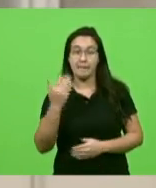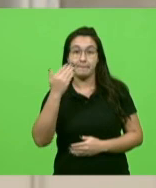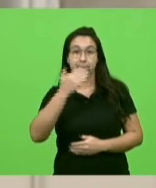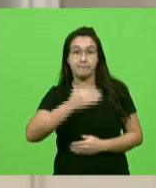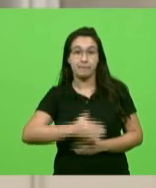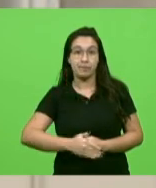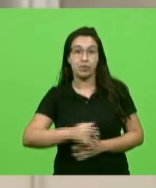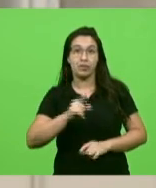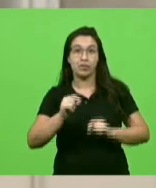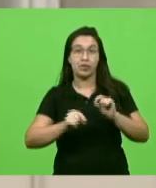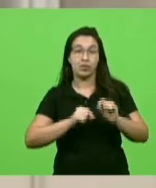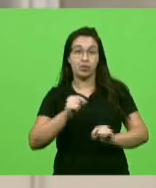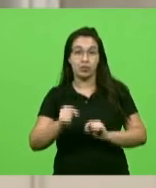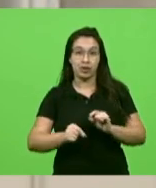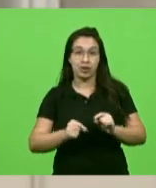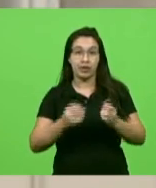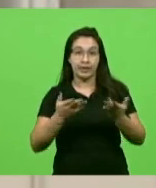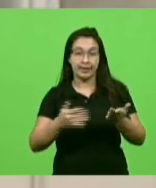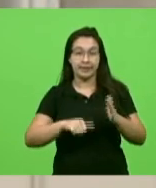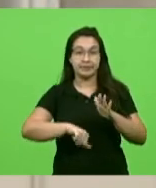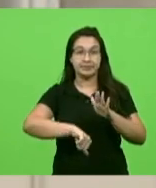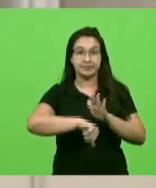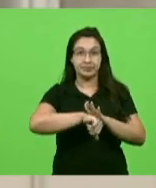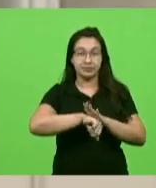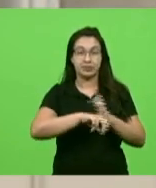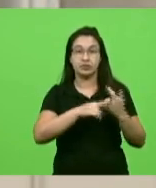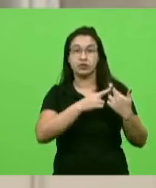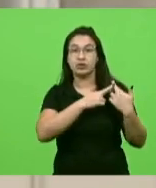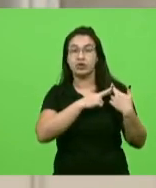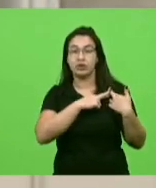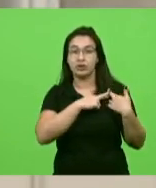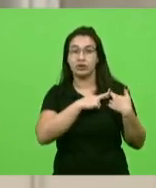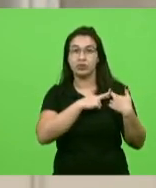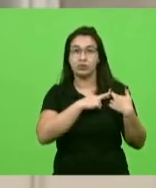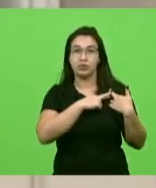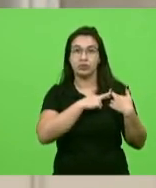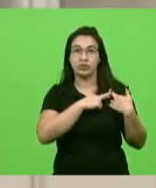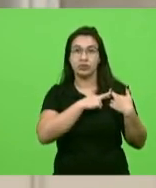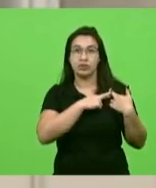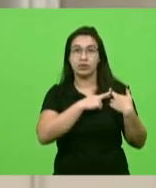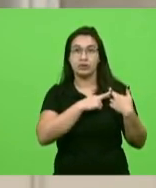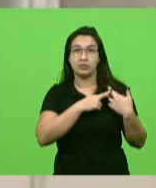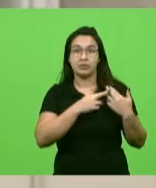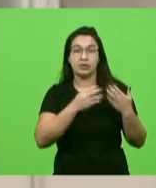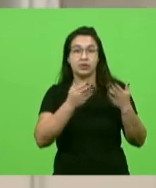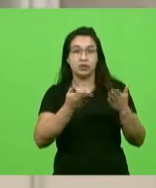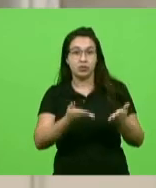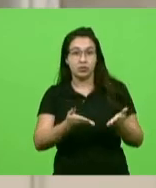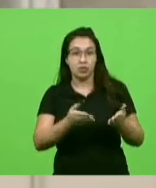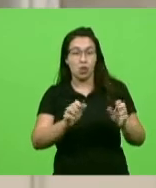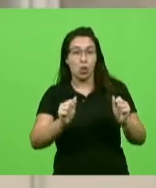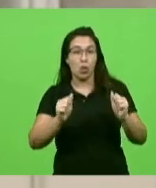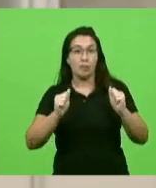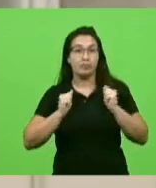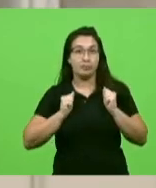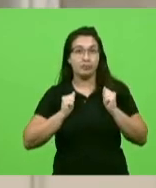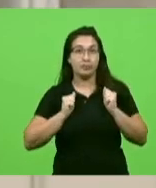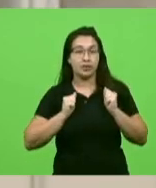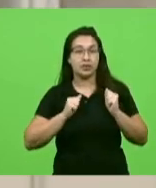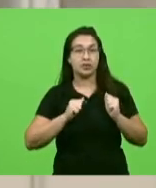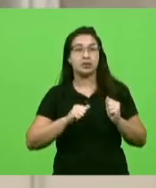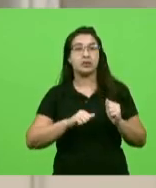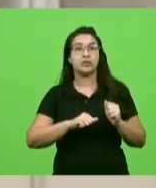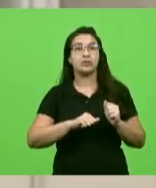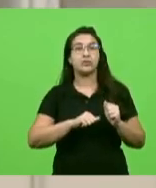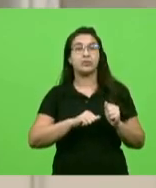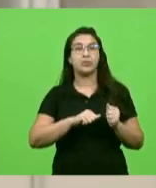diz probatória quanto à prática do crime de responsabilidade no caso frisos por omissão penalmente